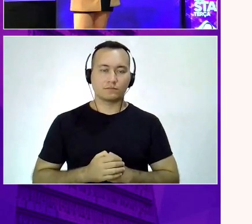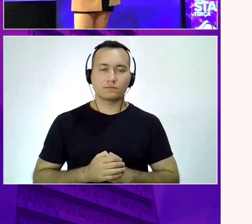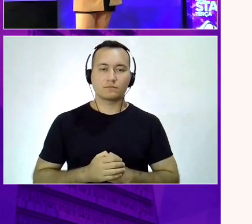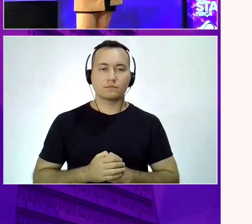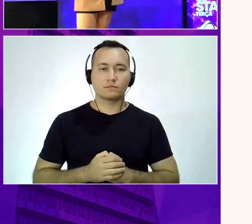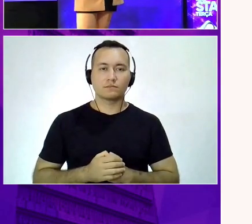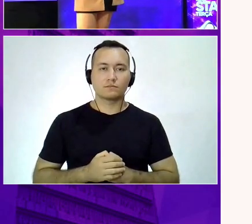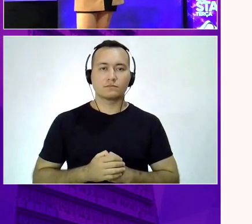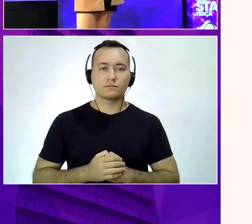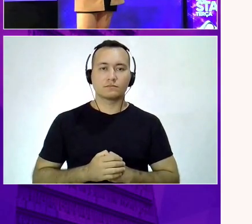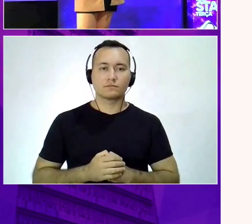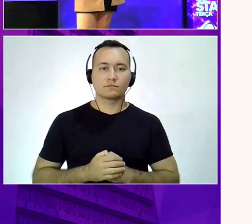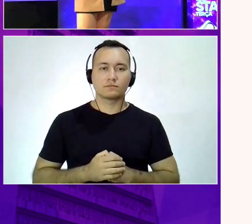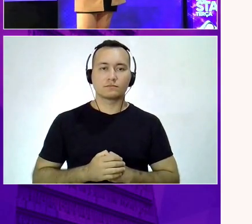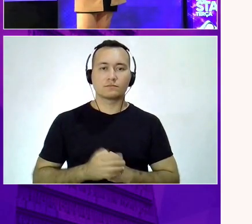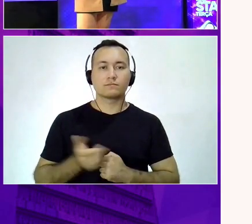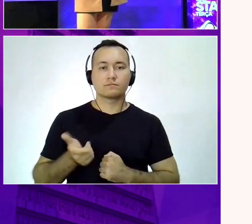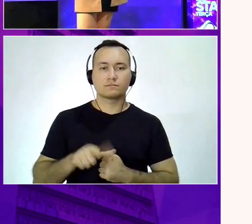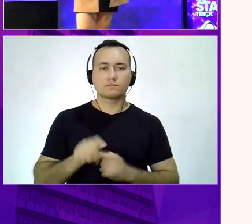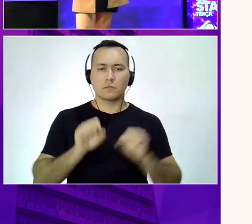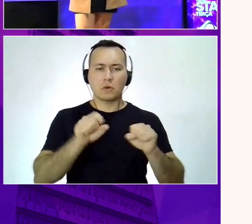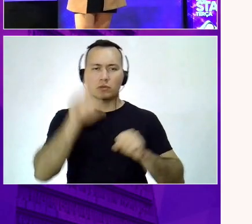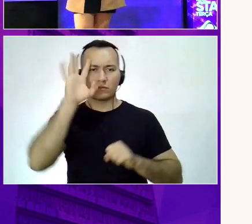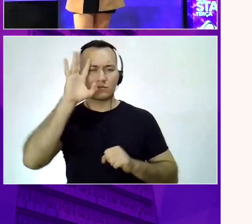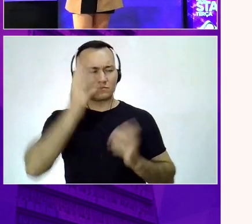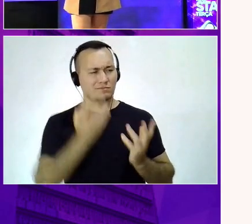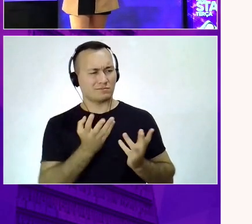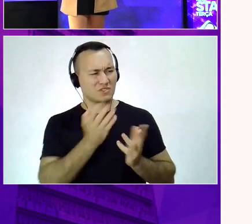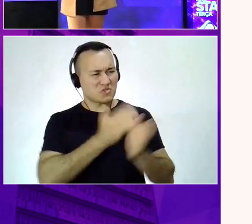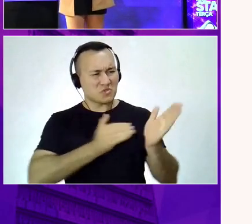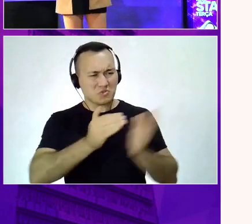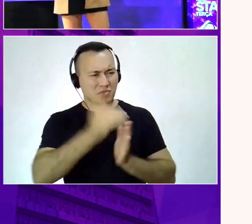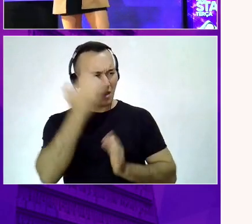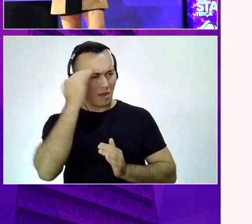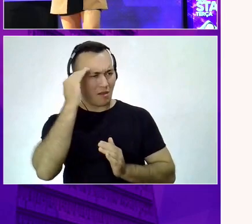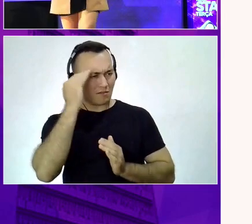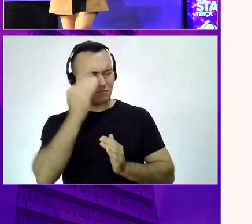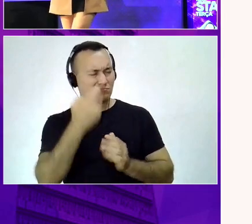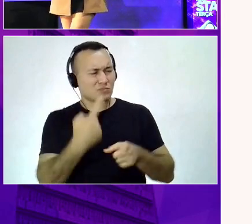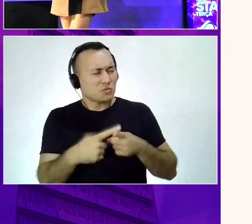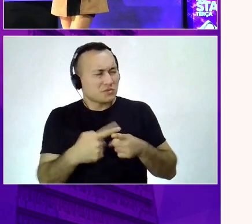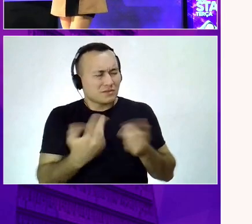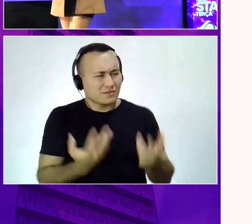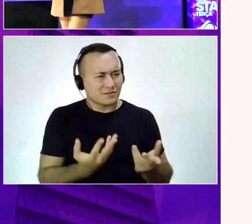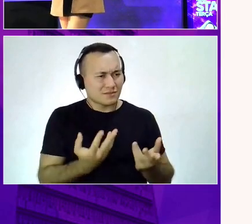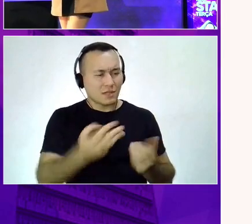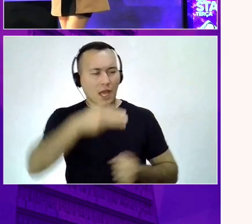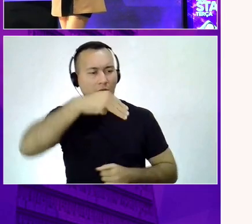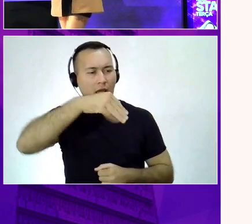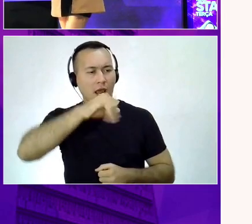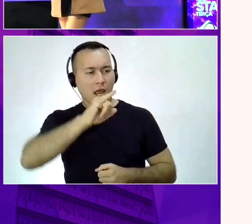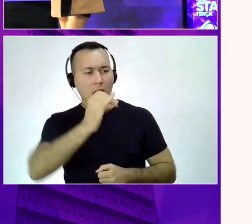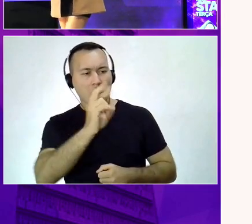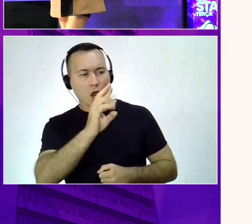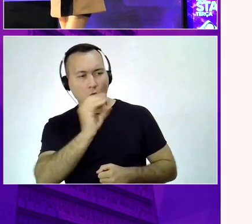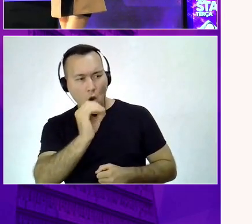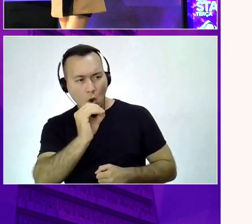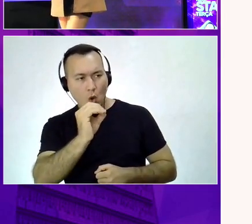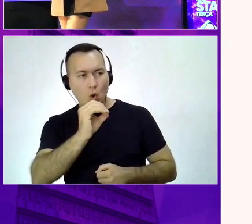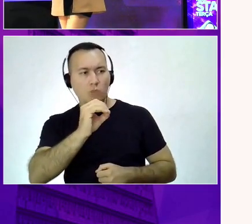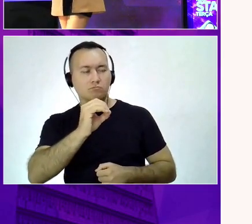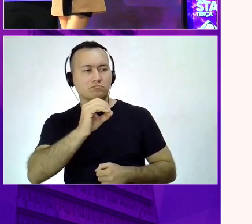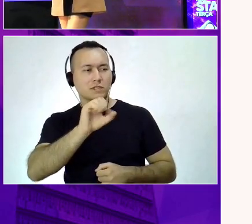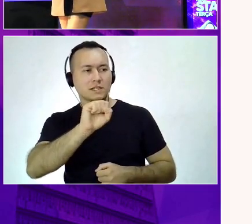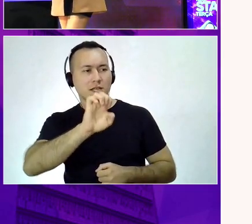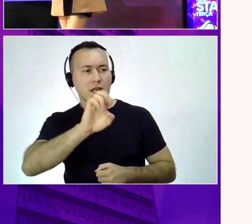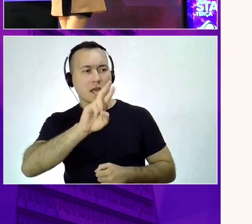Provavelmente, vocês devem estar pensando, para que eu preciso saber de tudo isso? A gente está falando só de microserviço. A parte técnica,